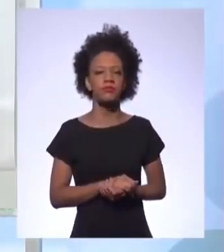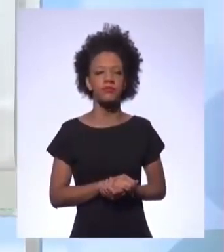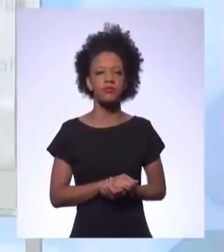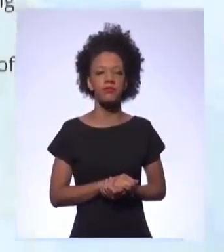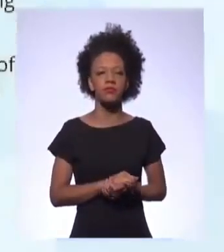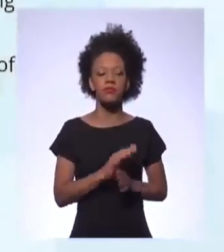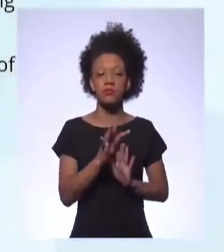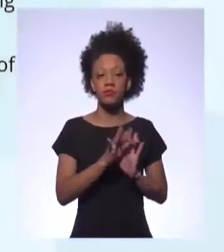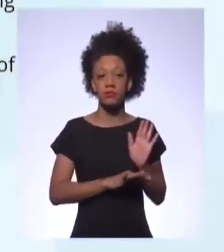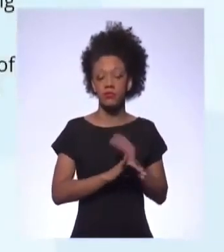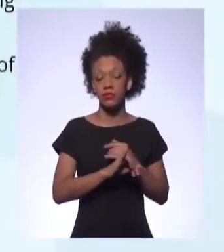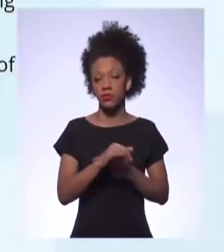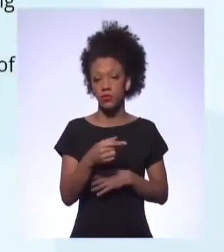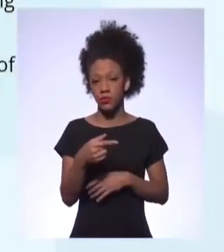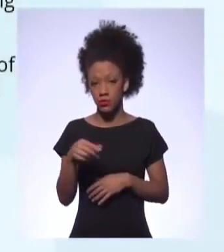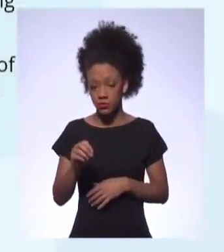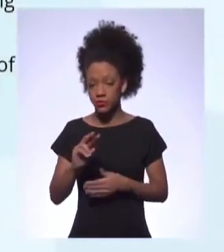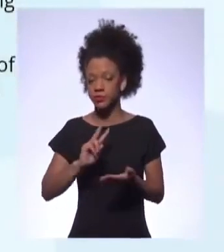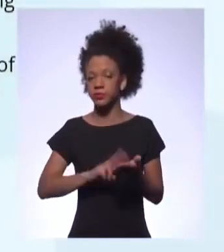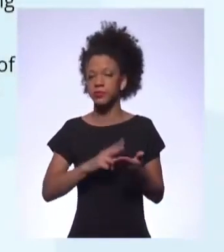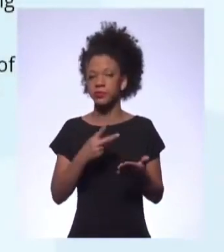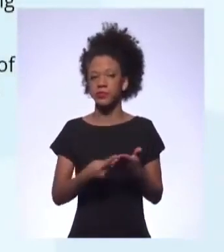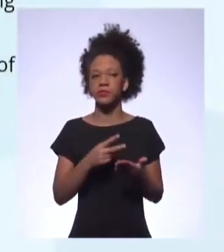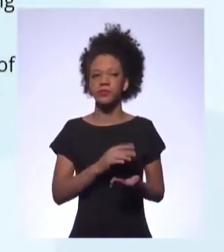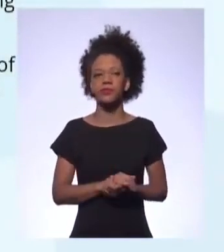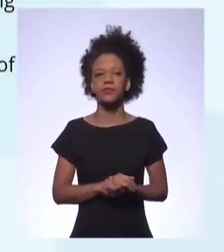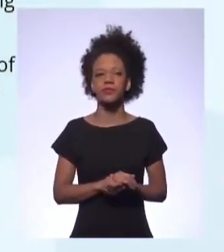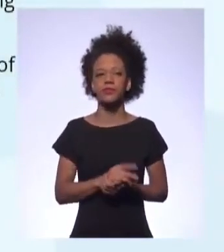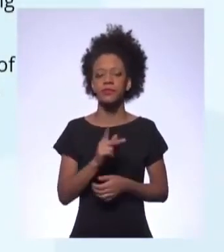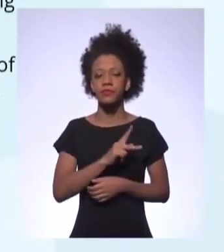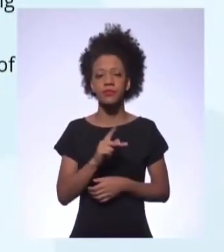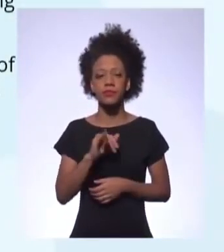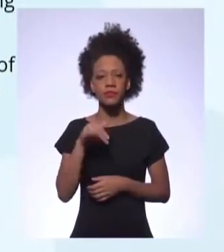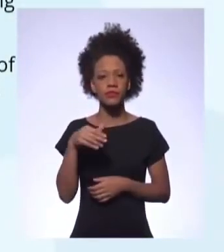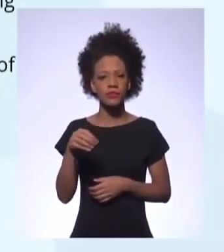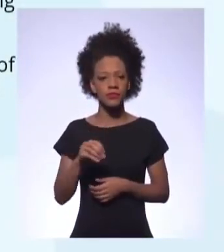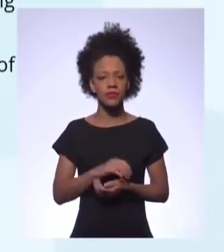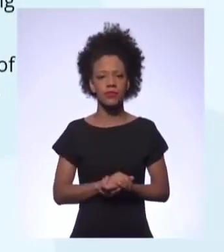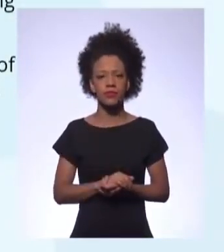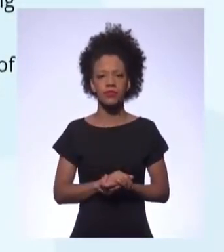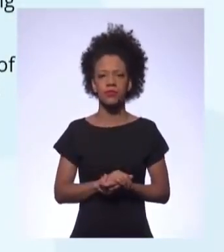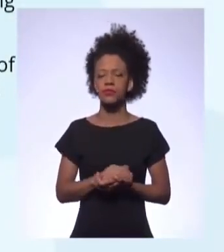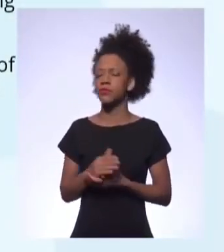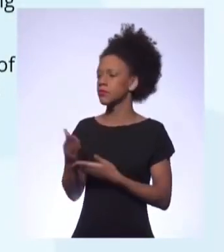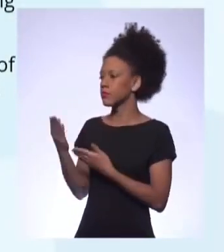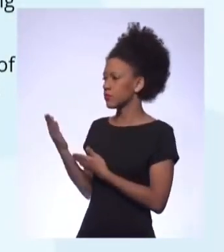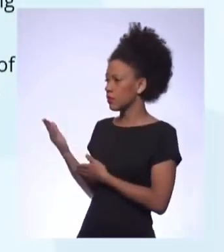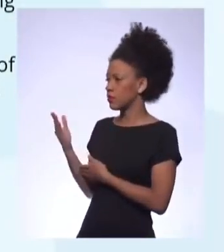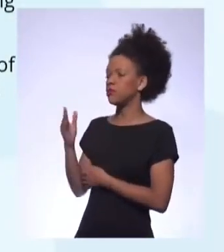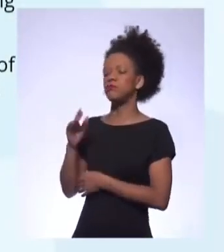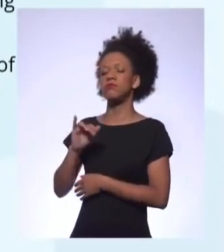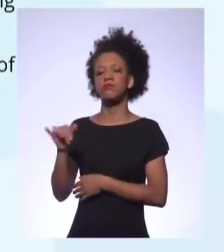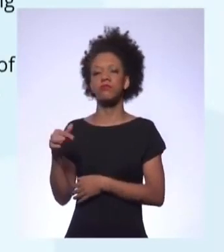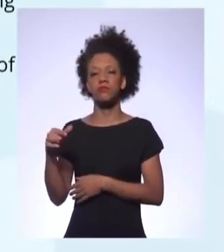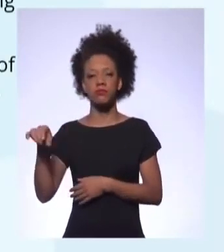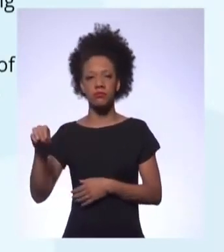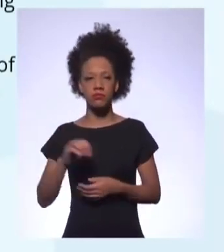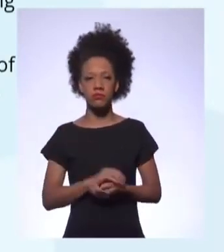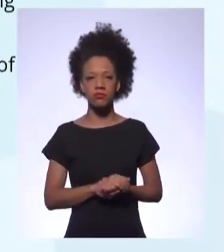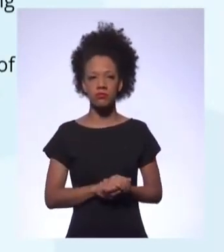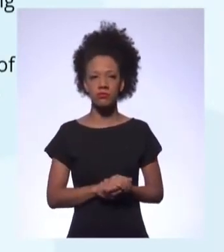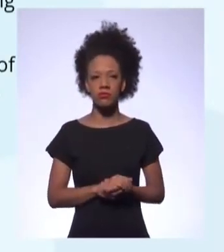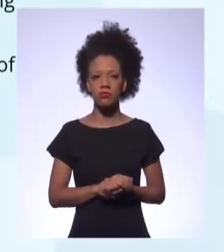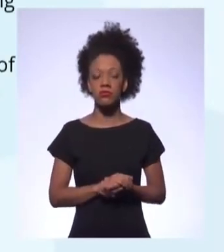professor João, nós vamos traduzir. O professor João escreveu, My name is João. Meu nome é João. And physically.